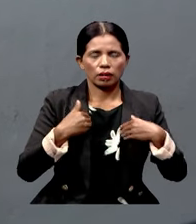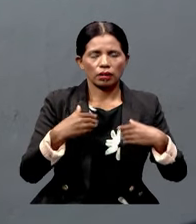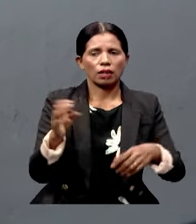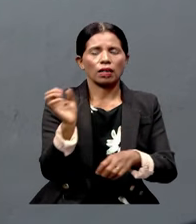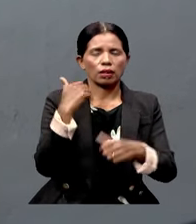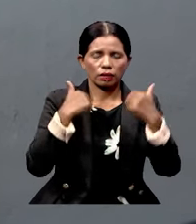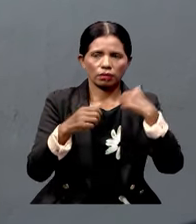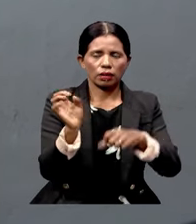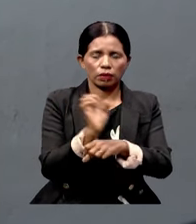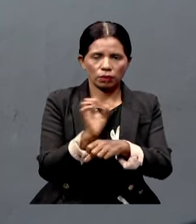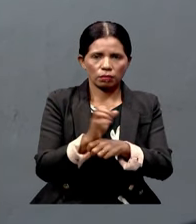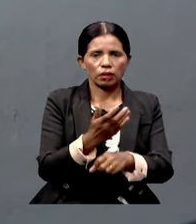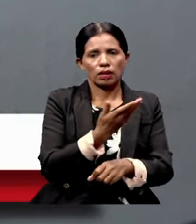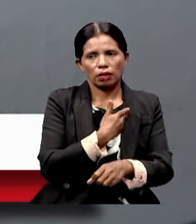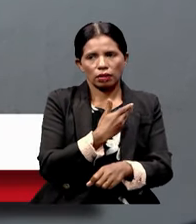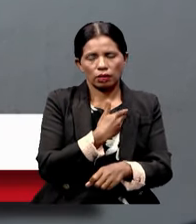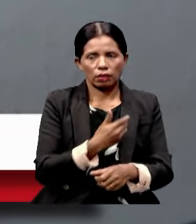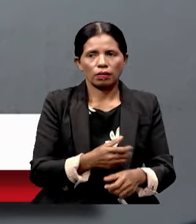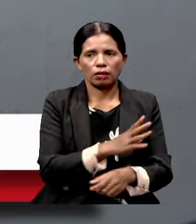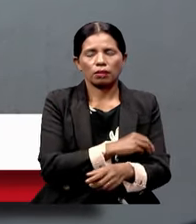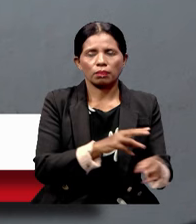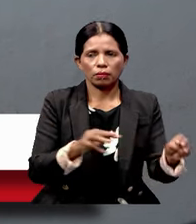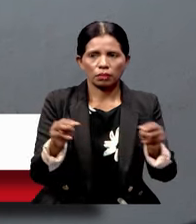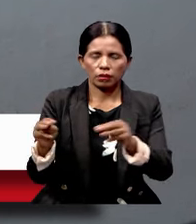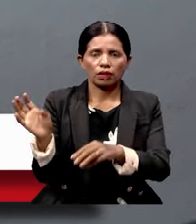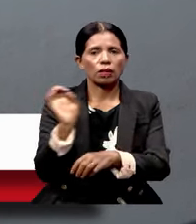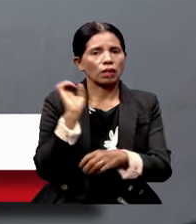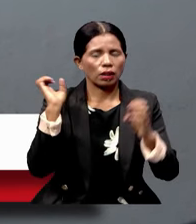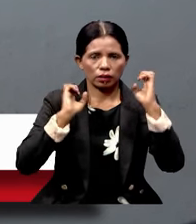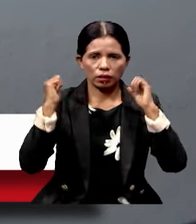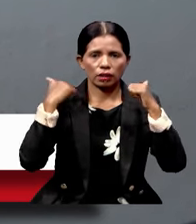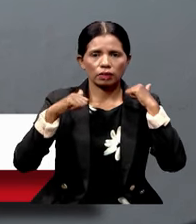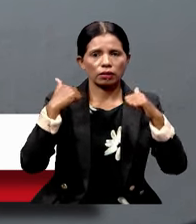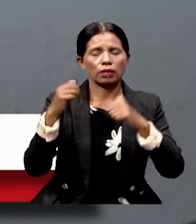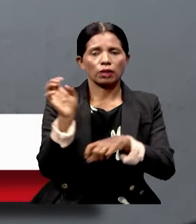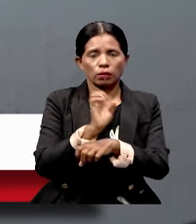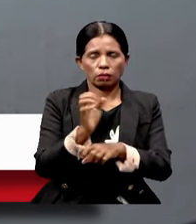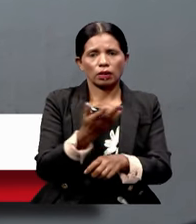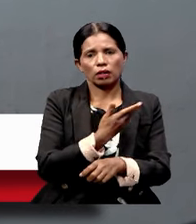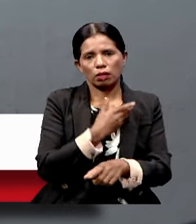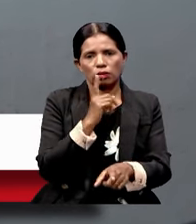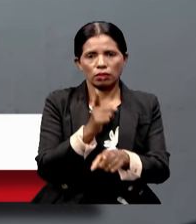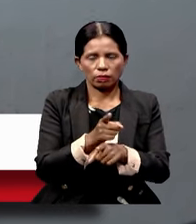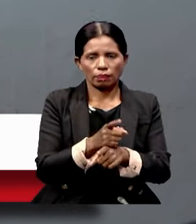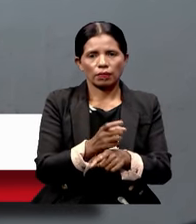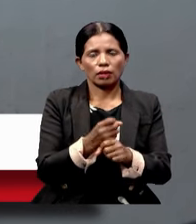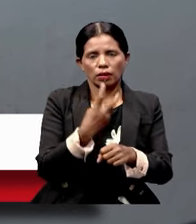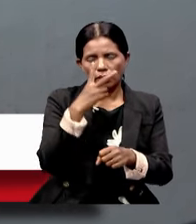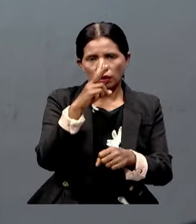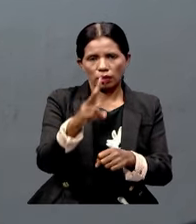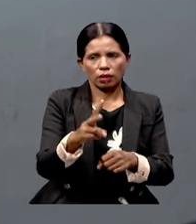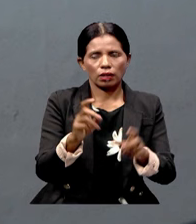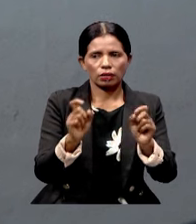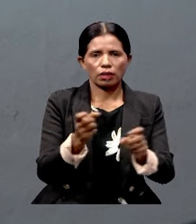ne intensidade atividade ekonomik movimento atividade ekonomik ne sae tetep sae maka tetep ida ne halo kongke ia tentatives prato